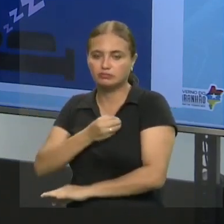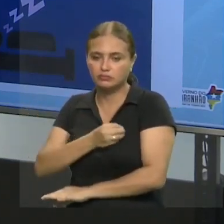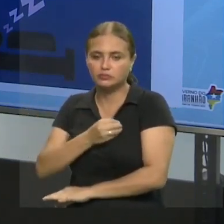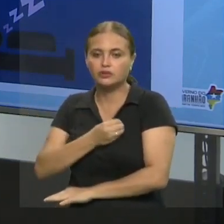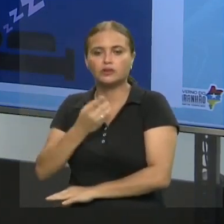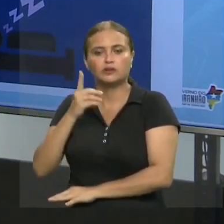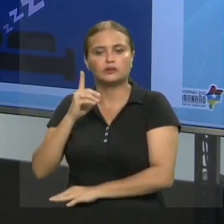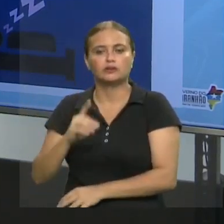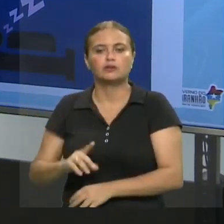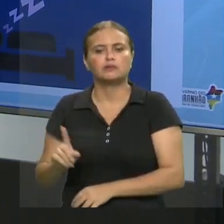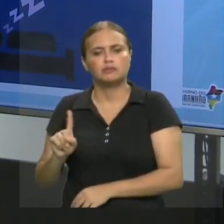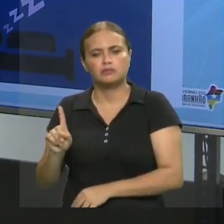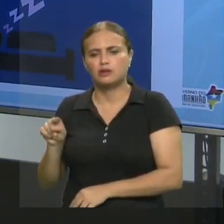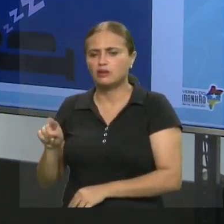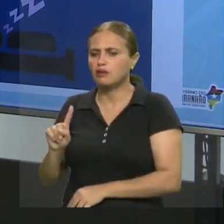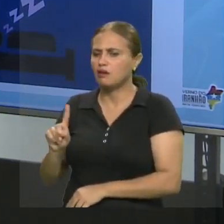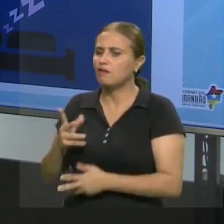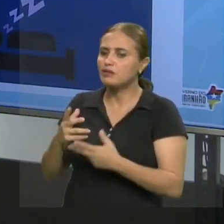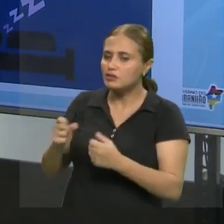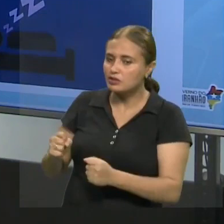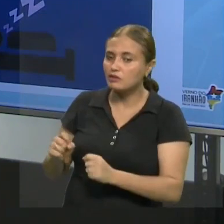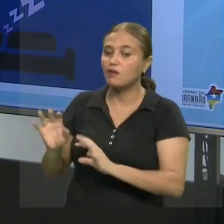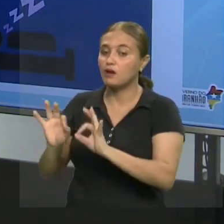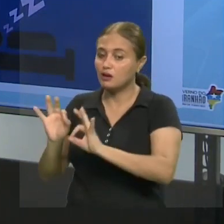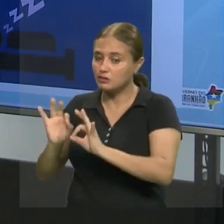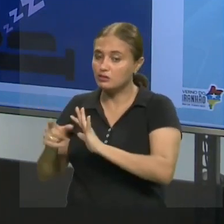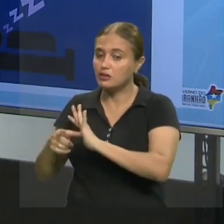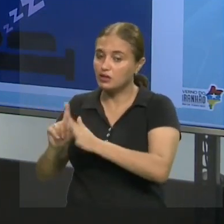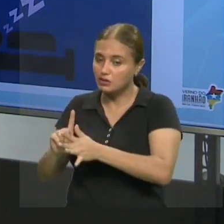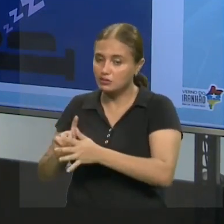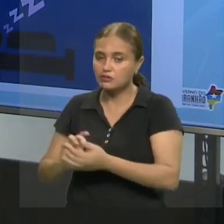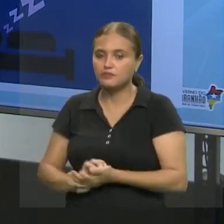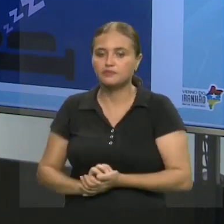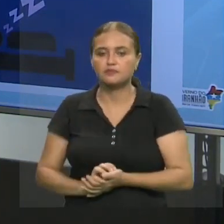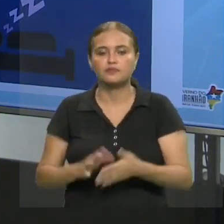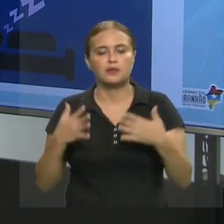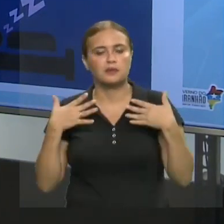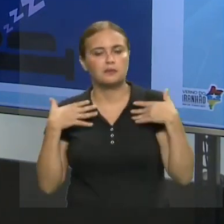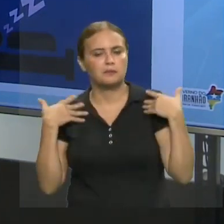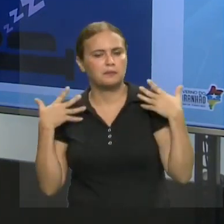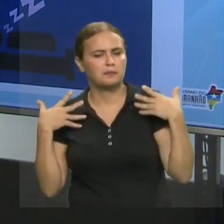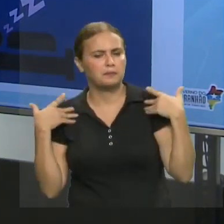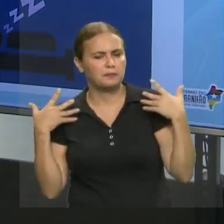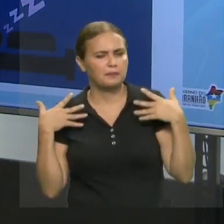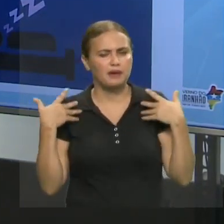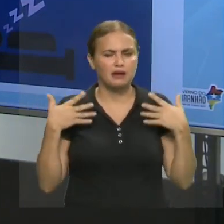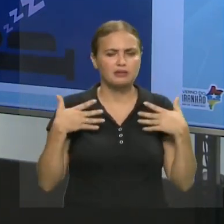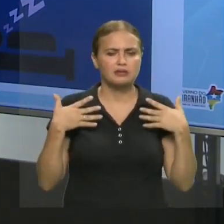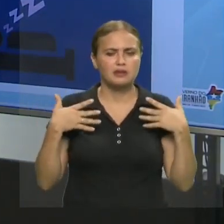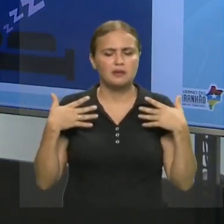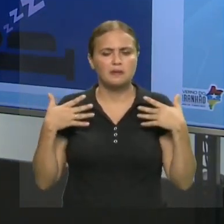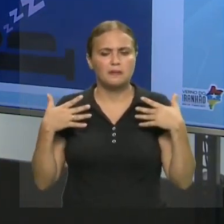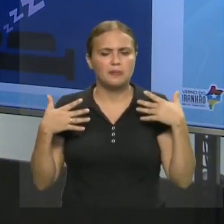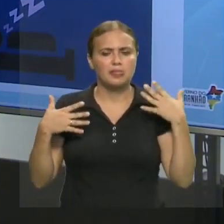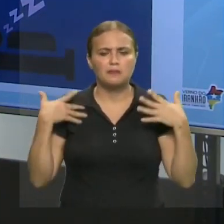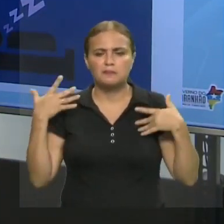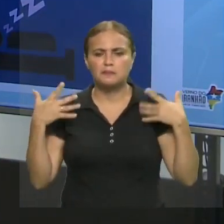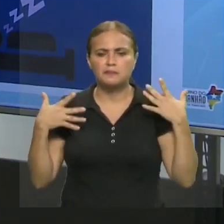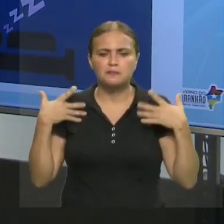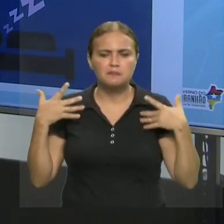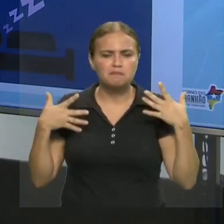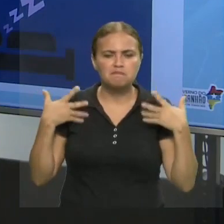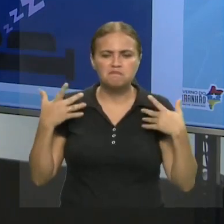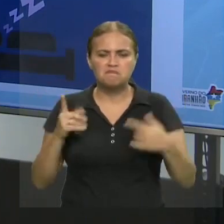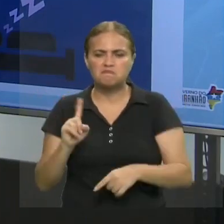transformado em algo cansativo e enfadonho, né? Então, passear. Eu chego em casa e não vou me organizar